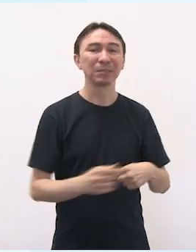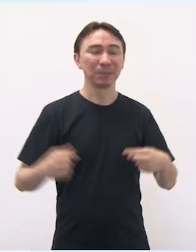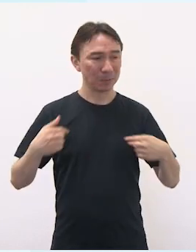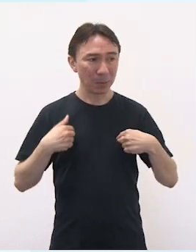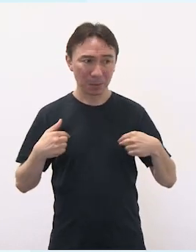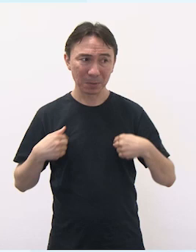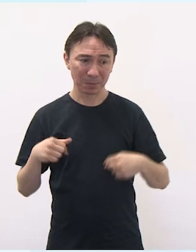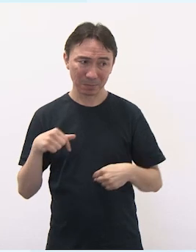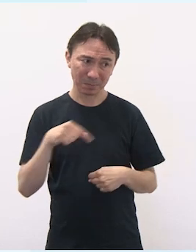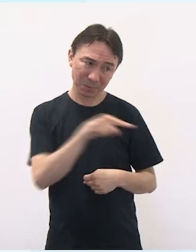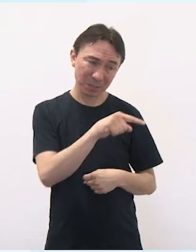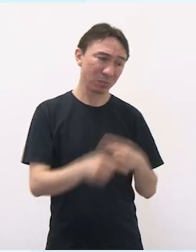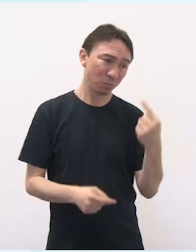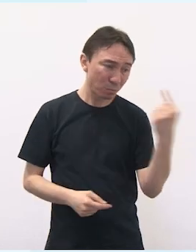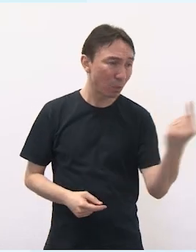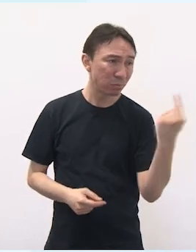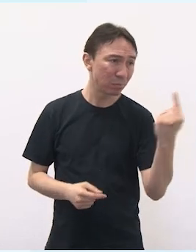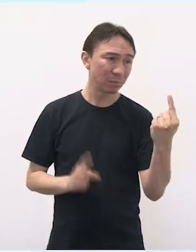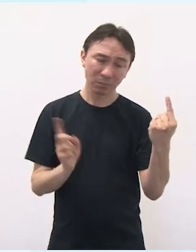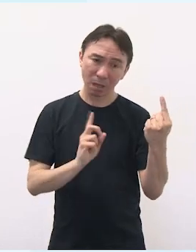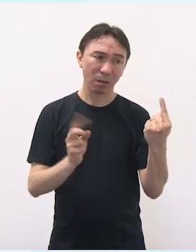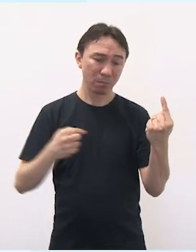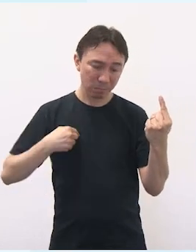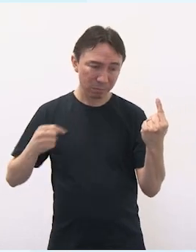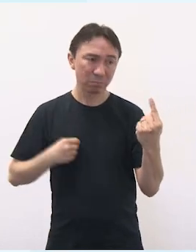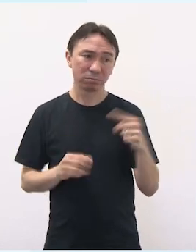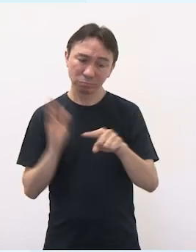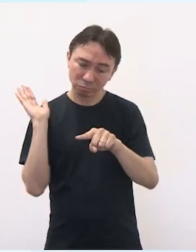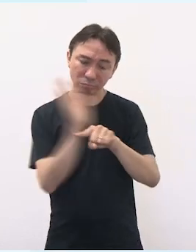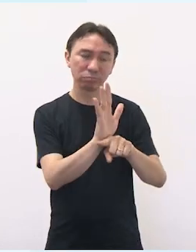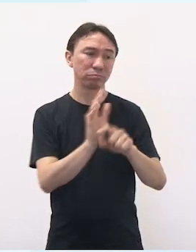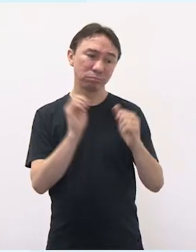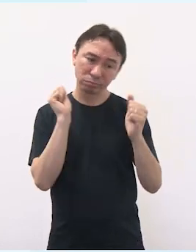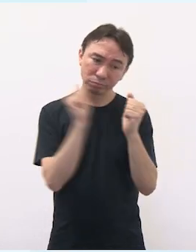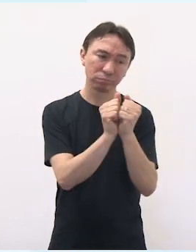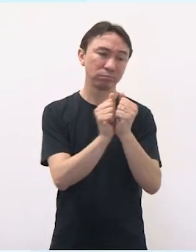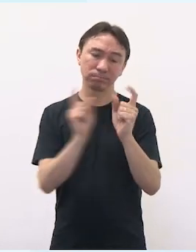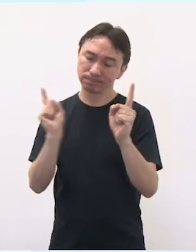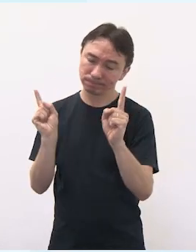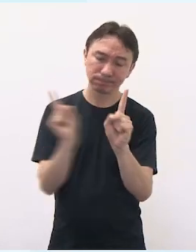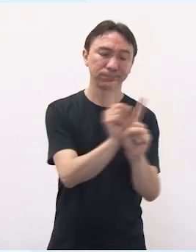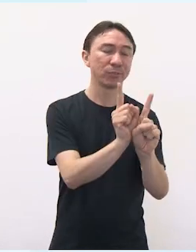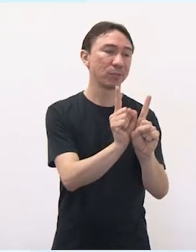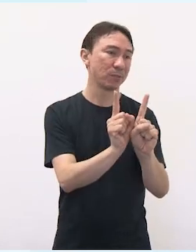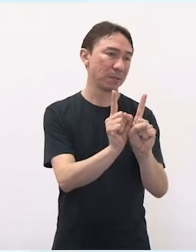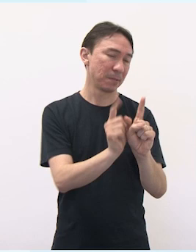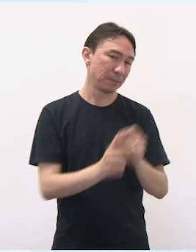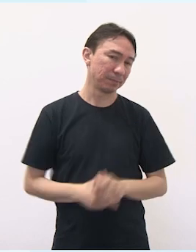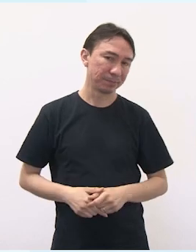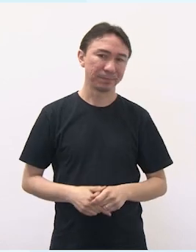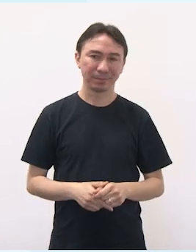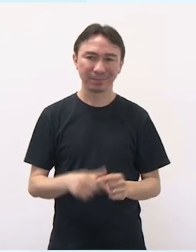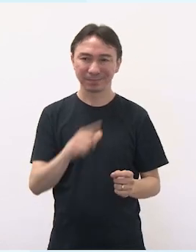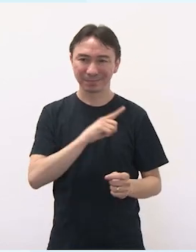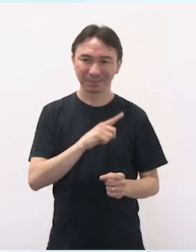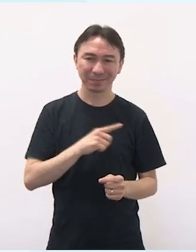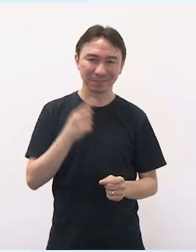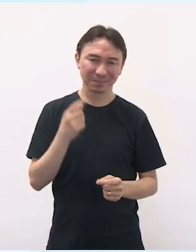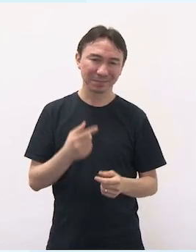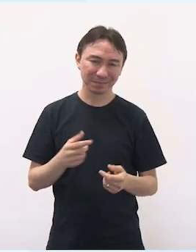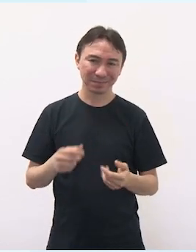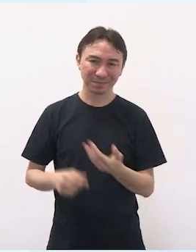não está sozinho e se sinta melhor. A imagem da ação não será essa, a gente tem uma imagem diferente, que não deu tempo